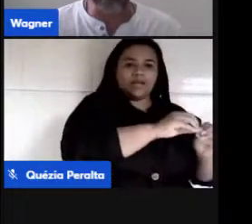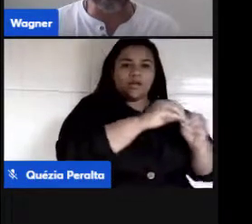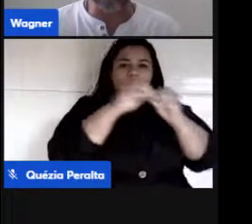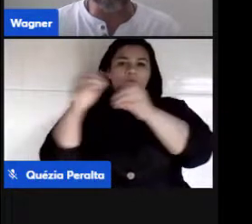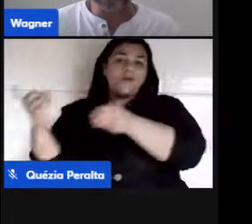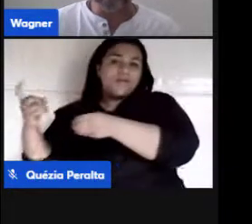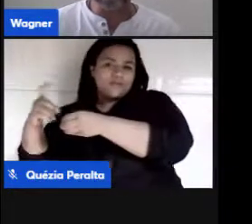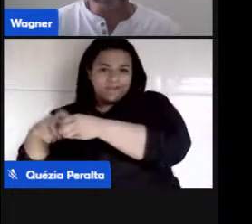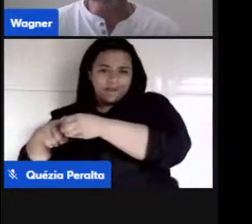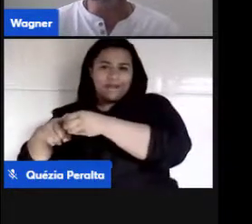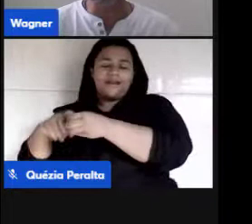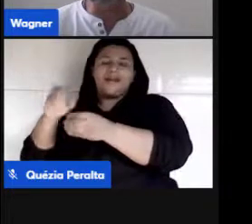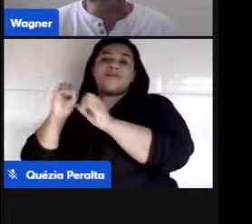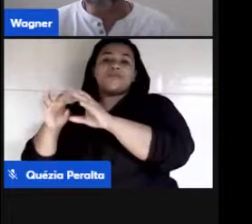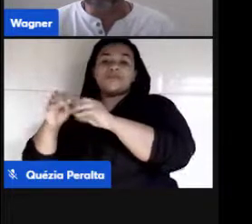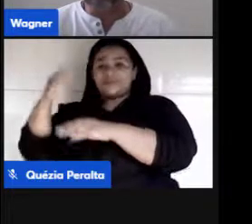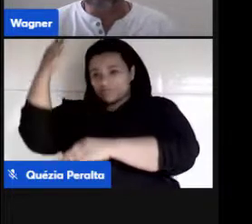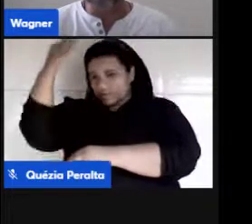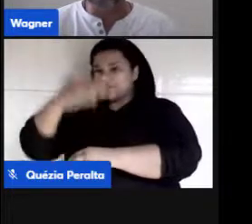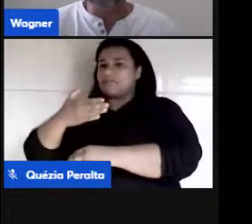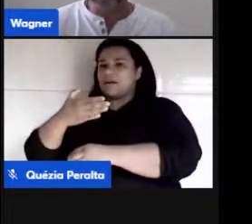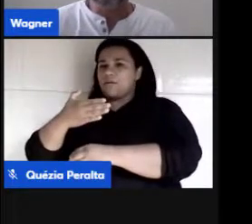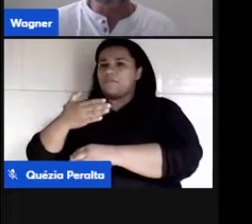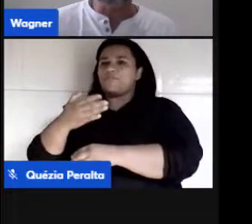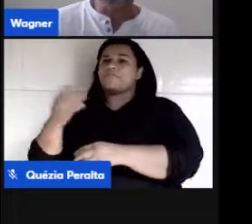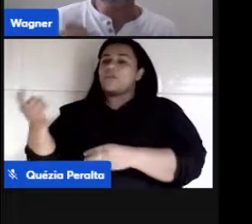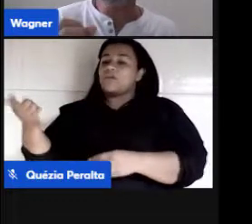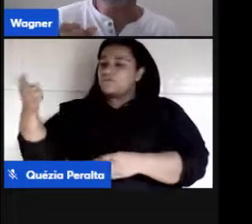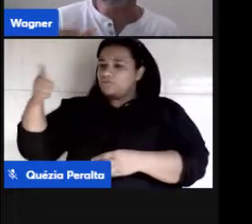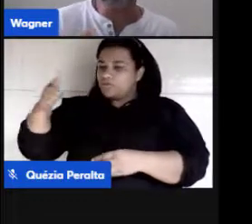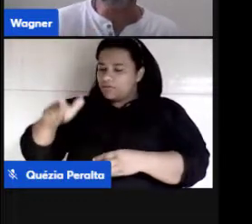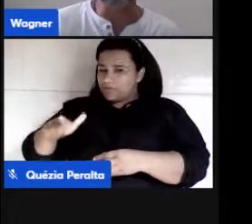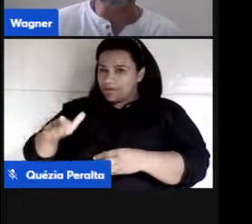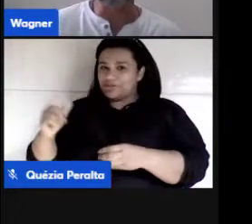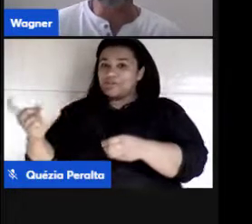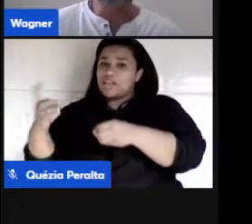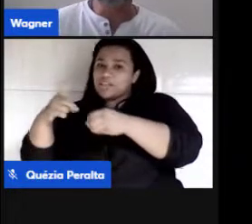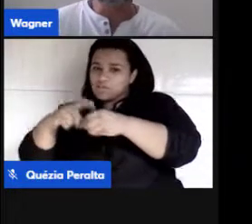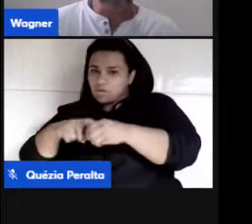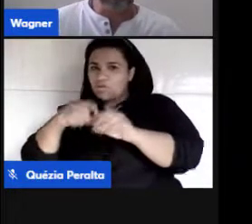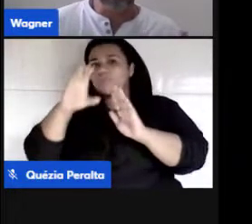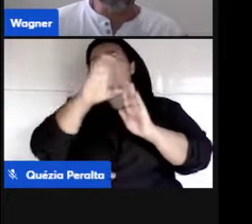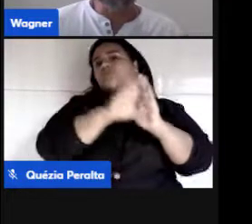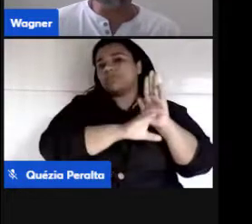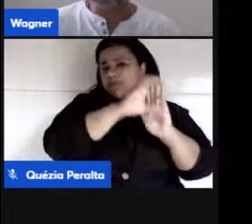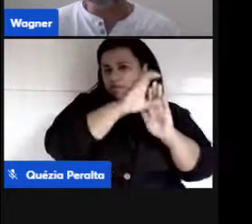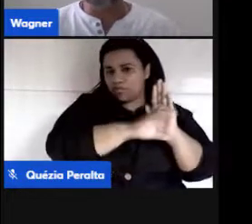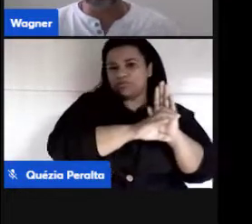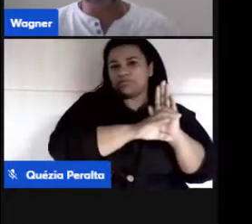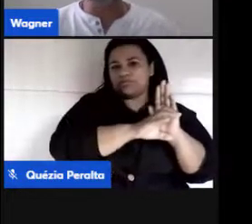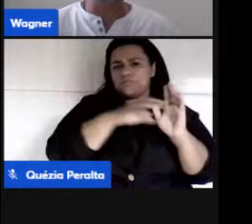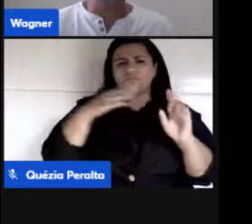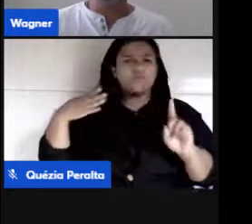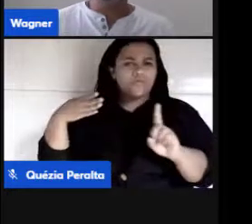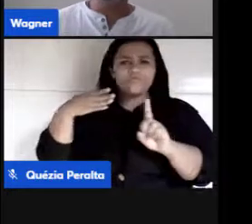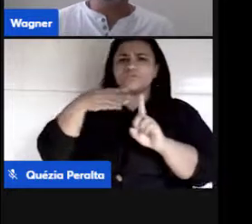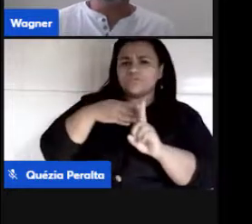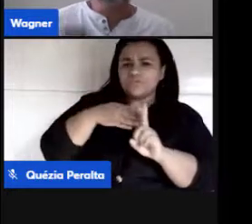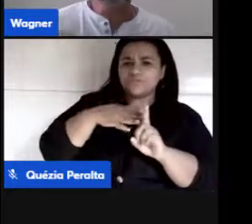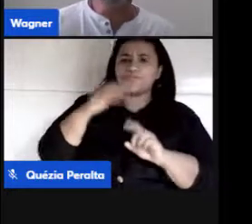com eles aquilo que foi trabalhado, de uma maneira bem objetiva, né? Foi difícil, foi